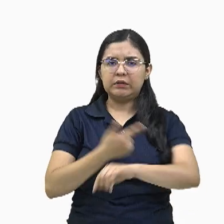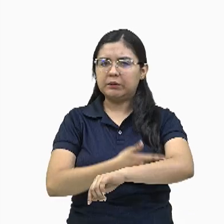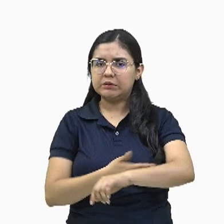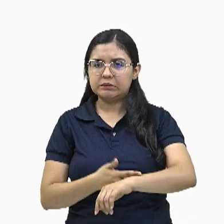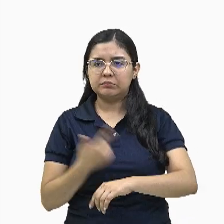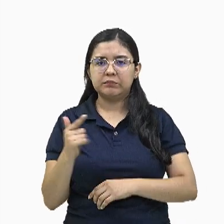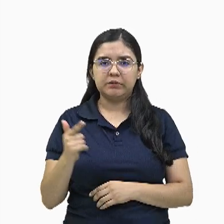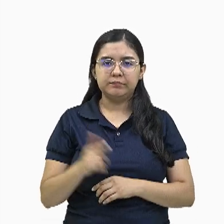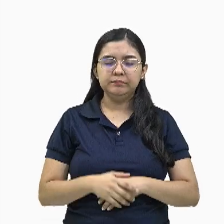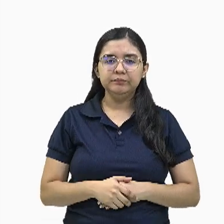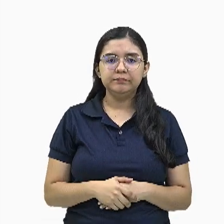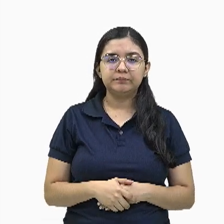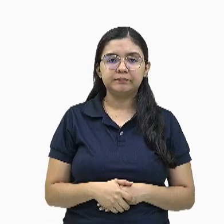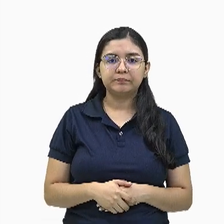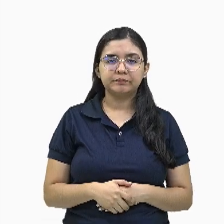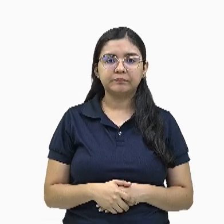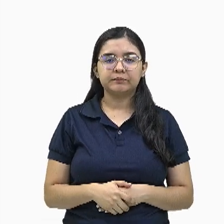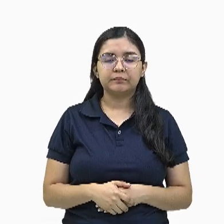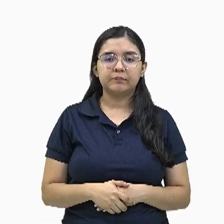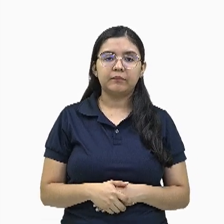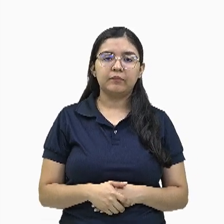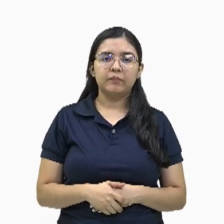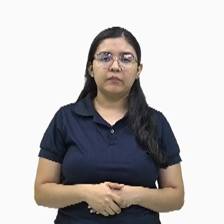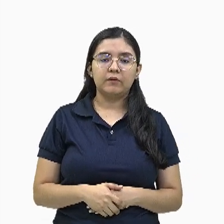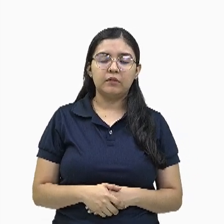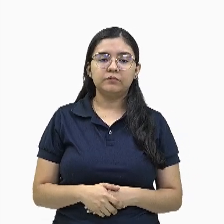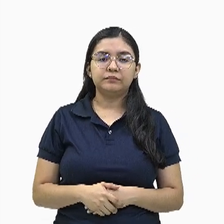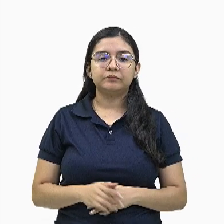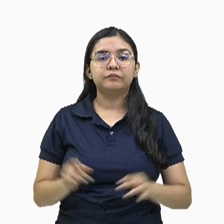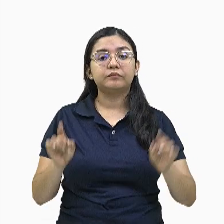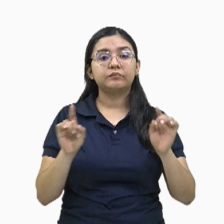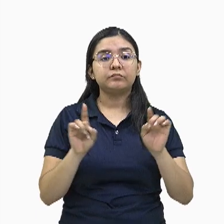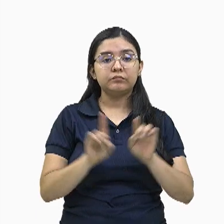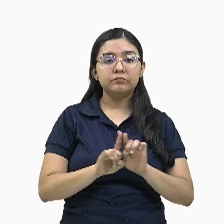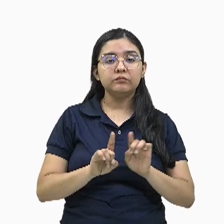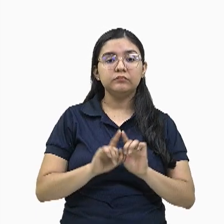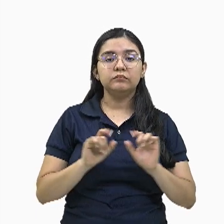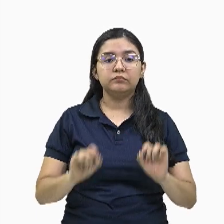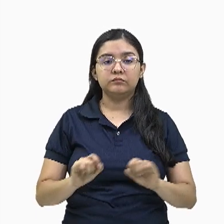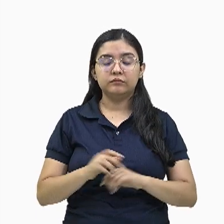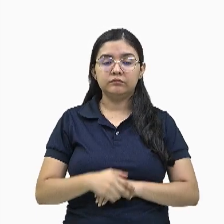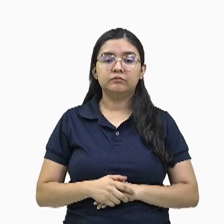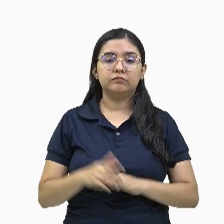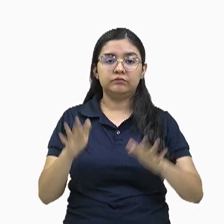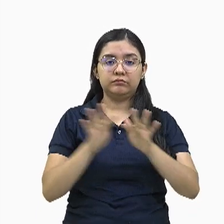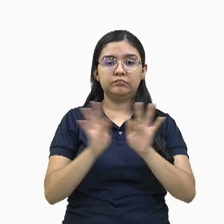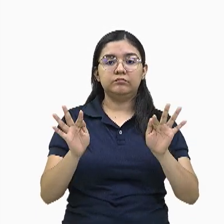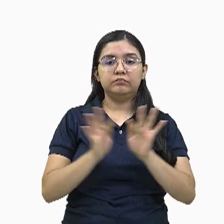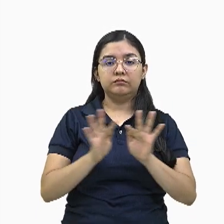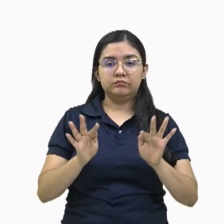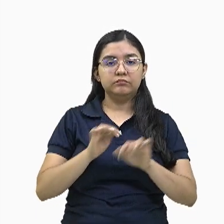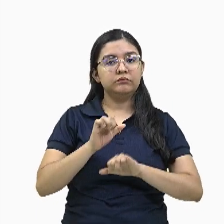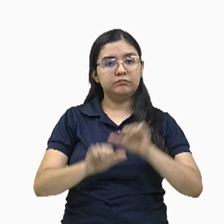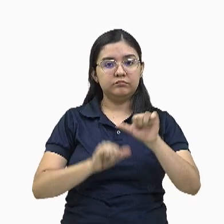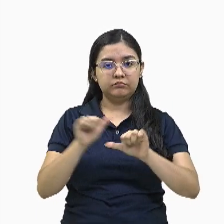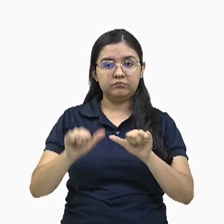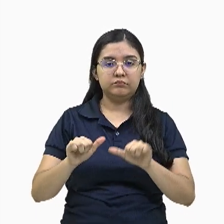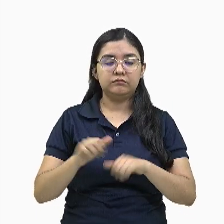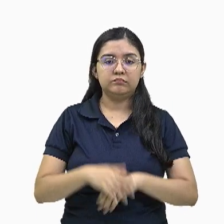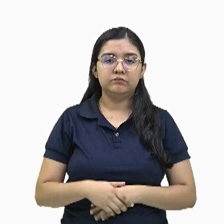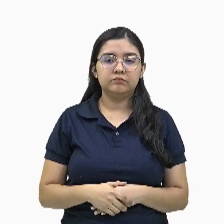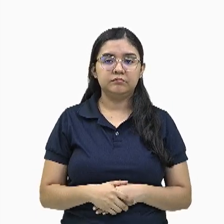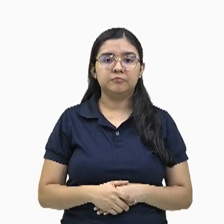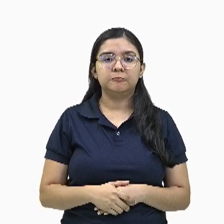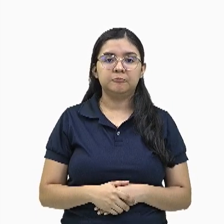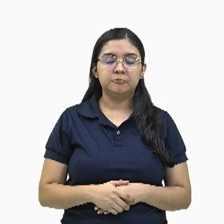grosso, bem grosseiro. Aí, se eu falo, can you do it immediately, please? Já torna